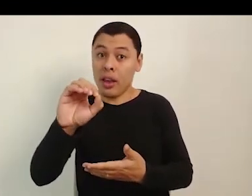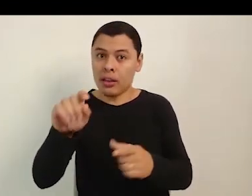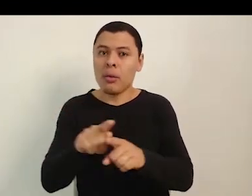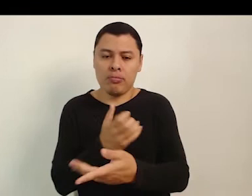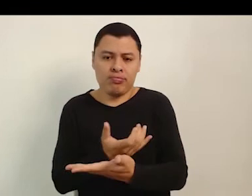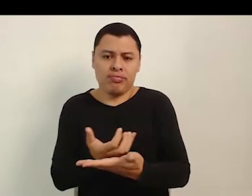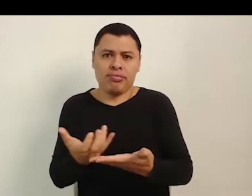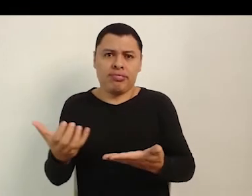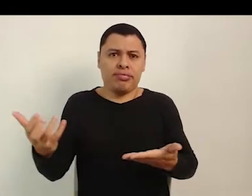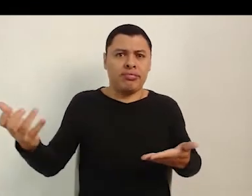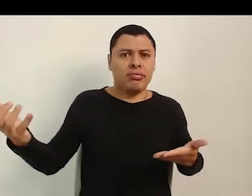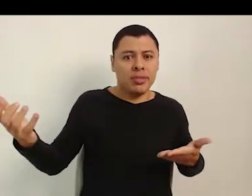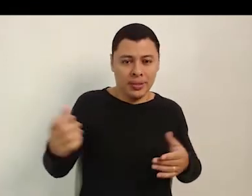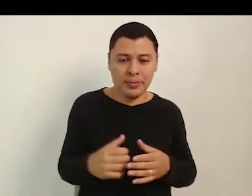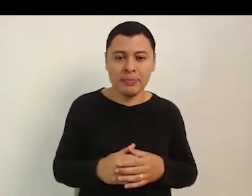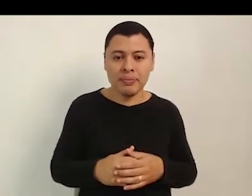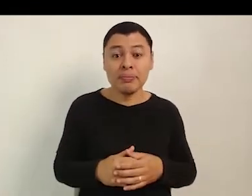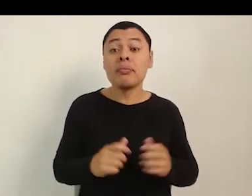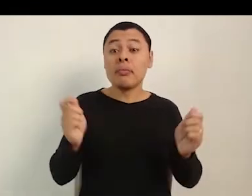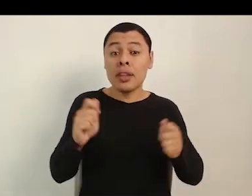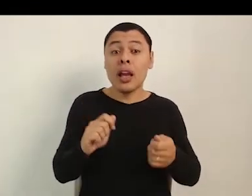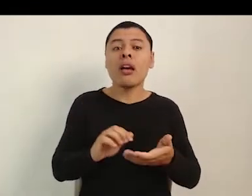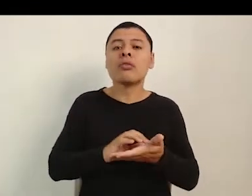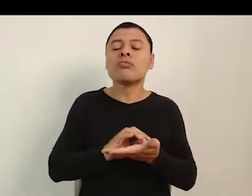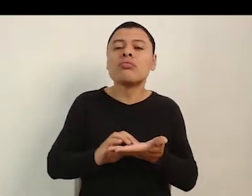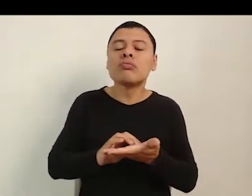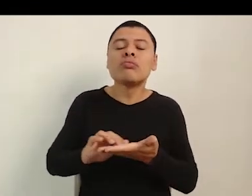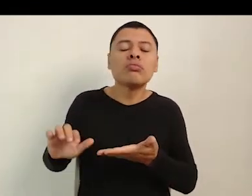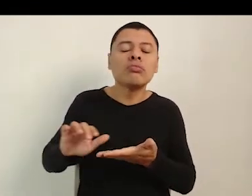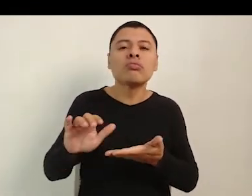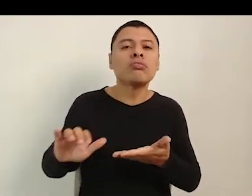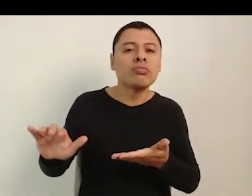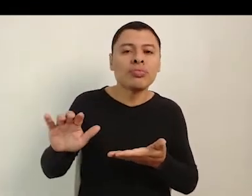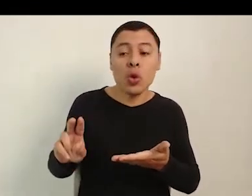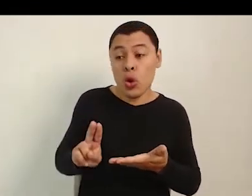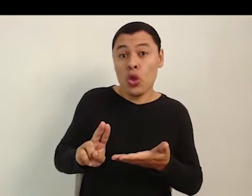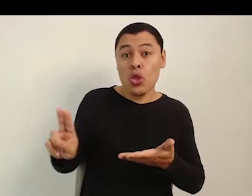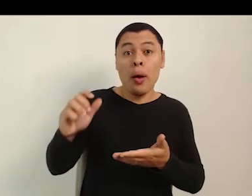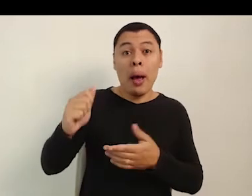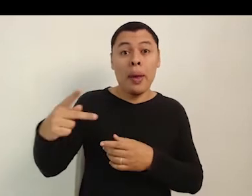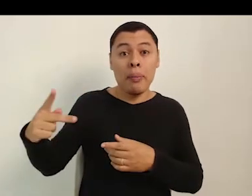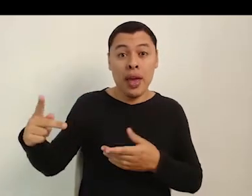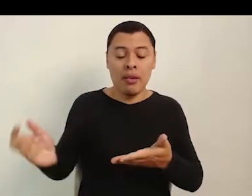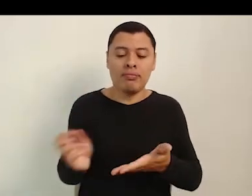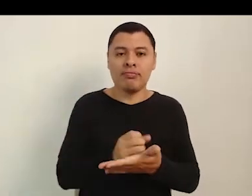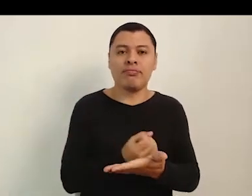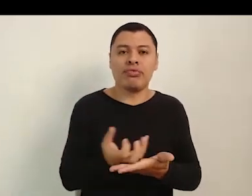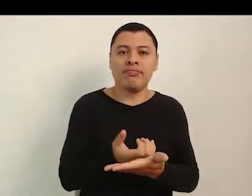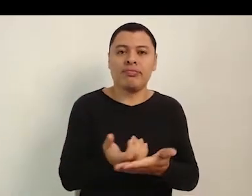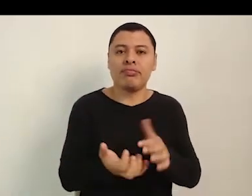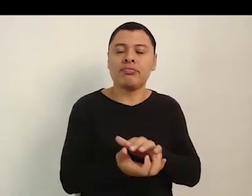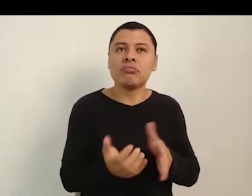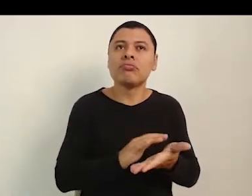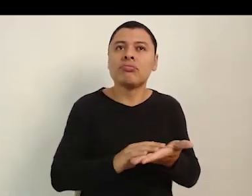Com as linhas Braille, é possível navegar pelo smartphone. O nome dos aplicativos é transcrito na linha. É possível também abri-lo